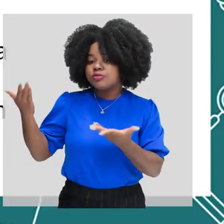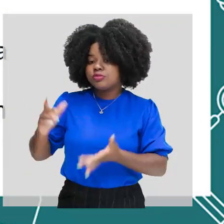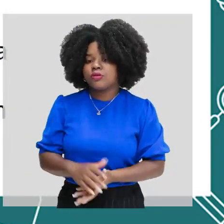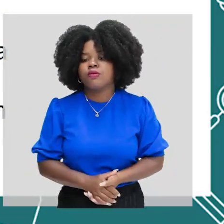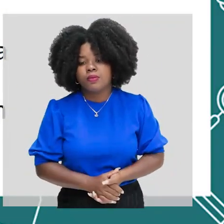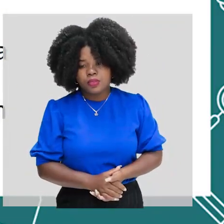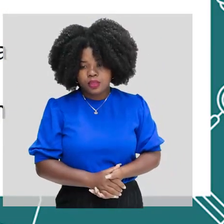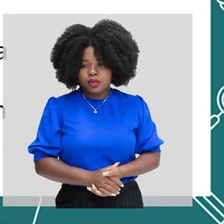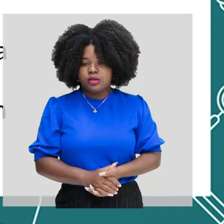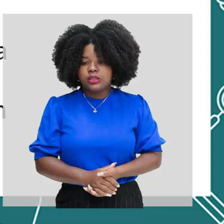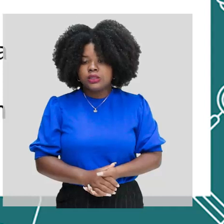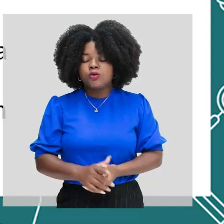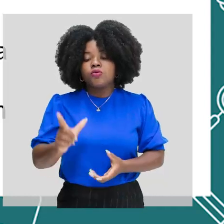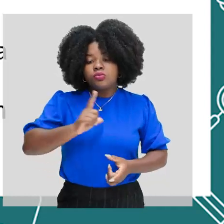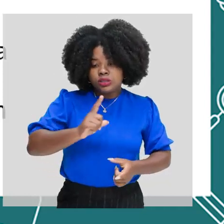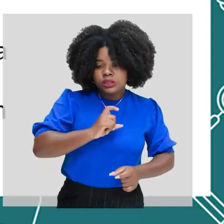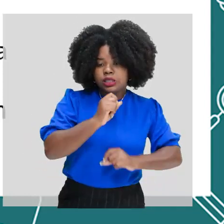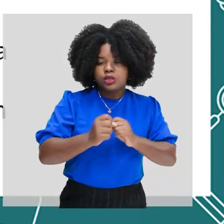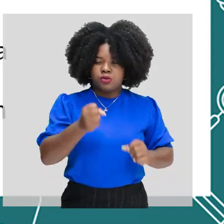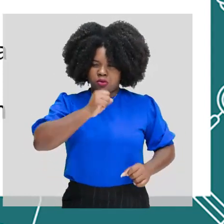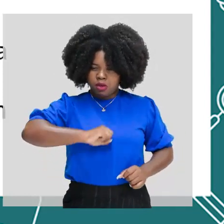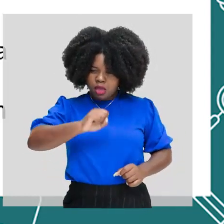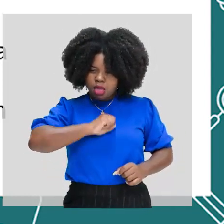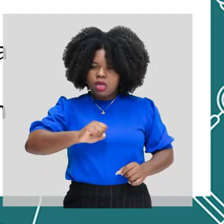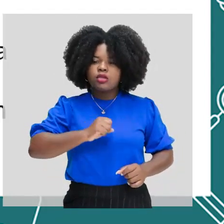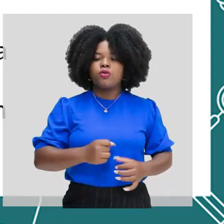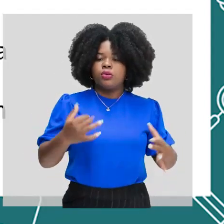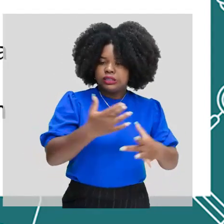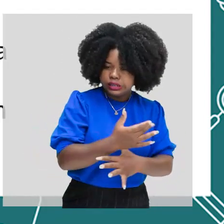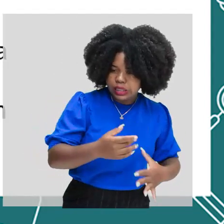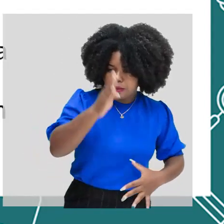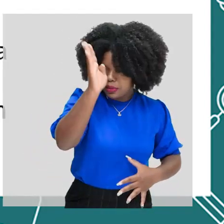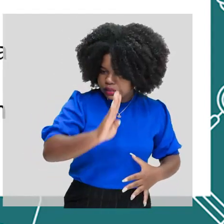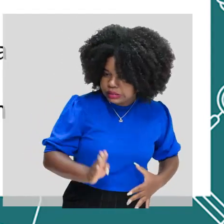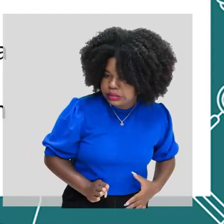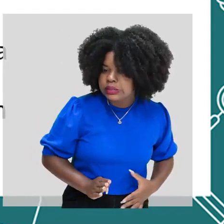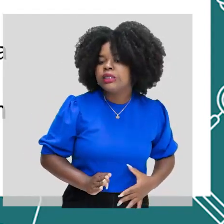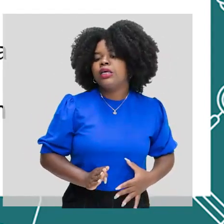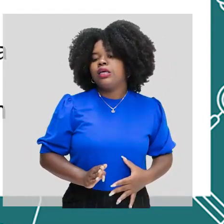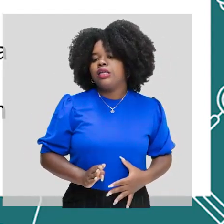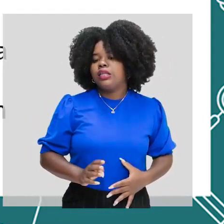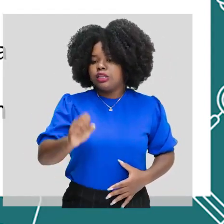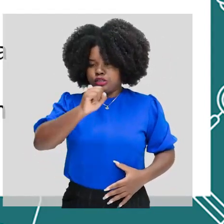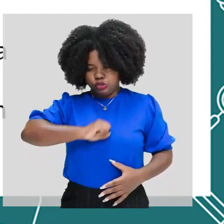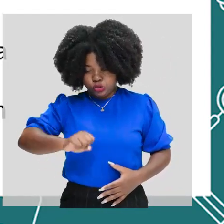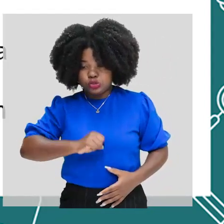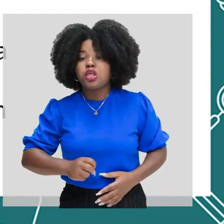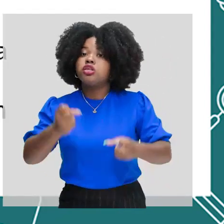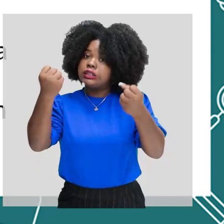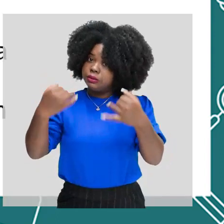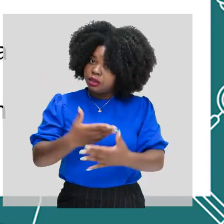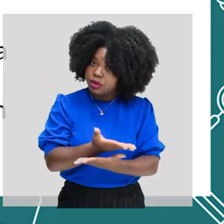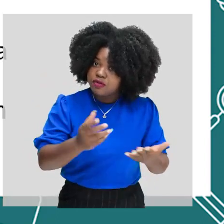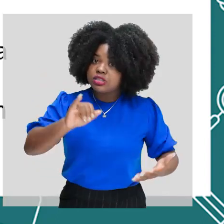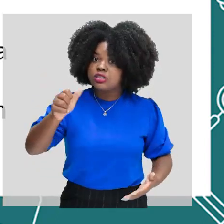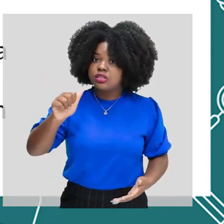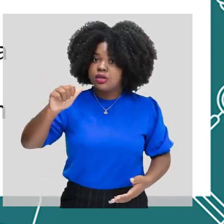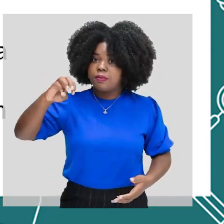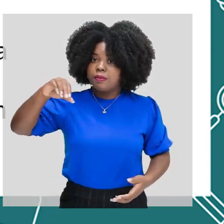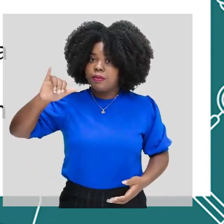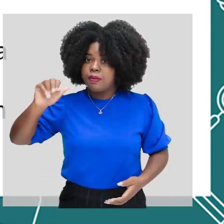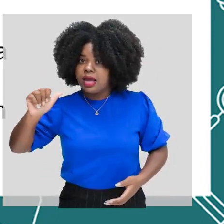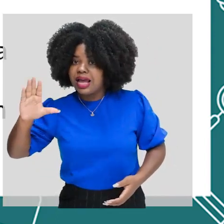Considerada por alguns a capital brasileira do reggae, nós falamos disso na nossa aula anterior. Jamaica brasileira é justamente uma